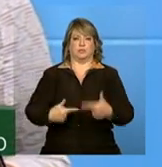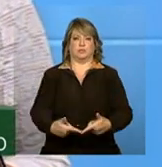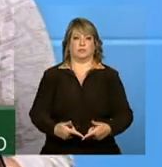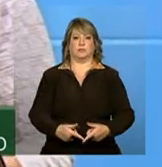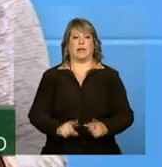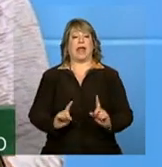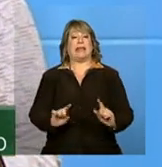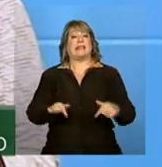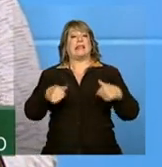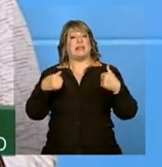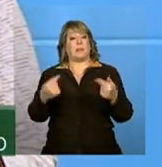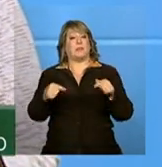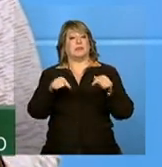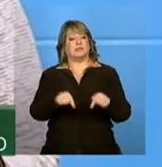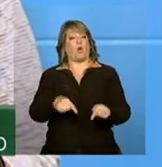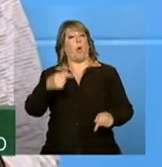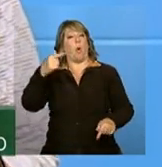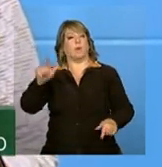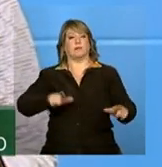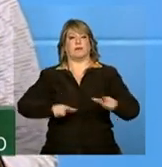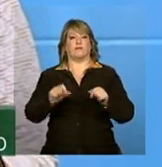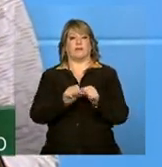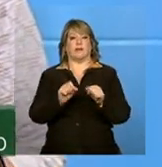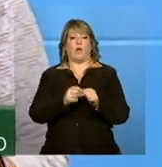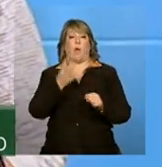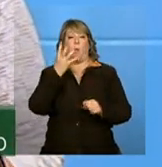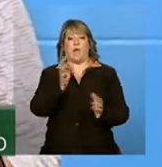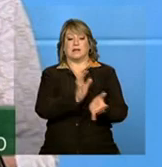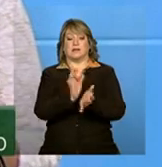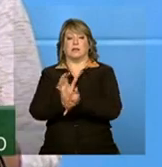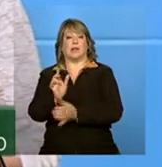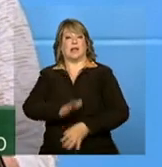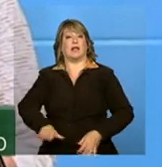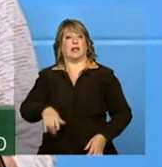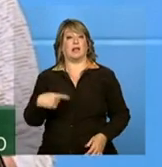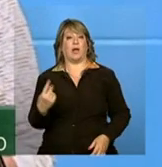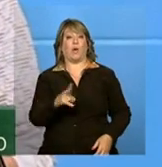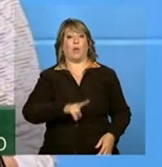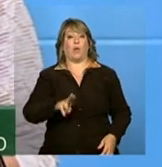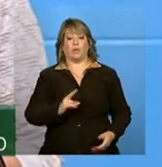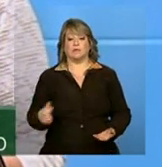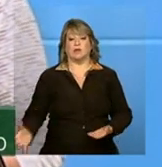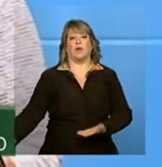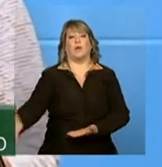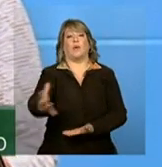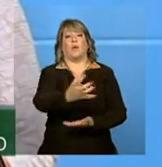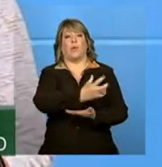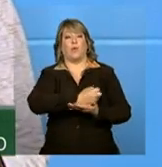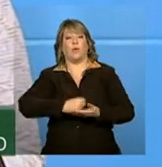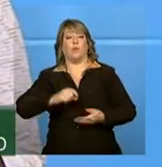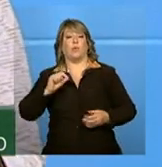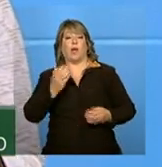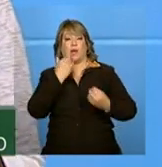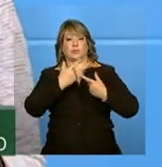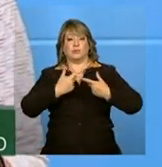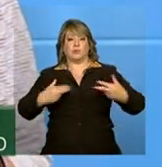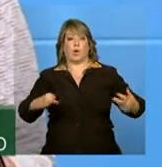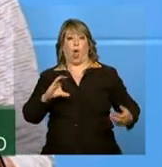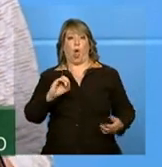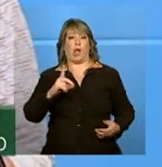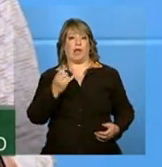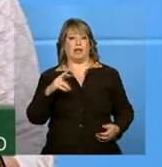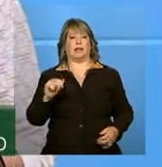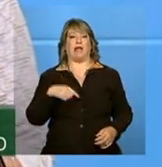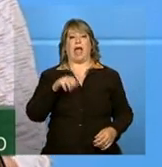depois disso, outra ação foi tomada em 4 setores em que as crianças eram utilizadas na colheita, em